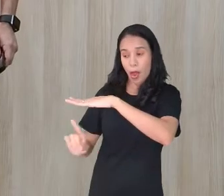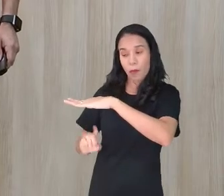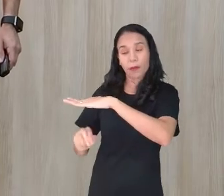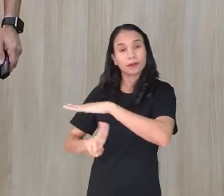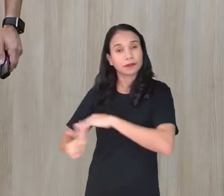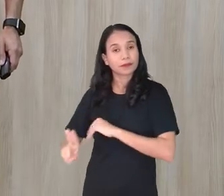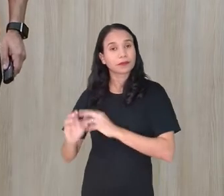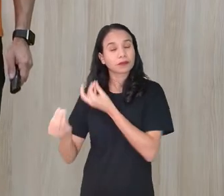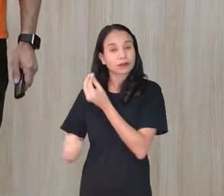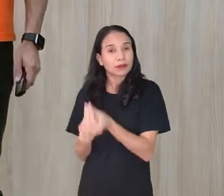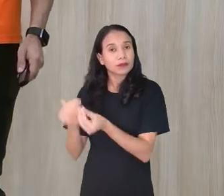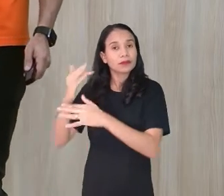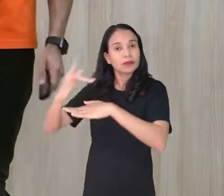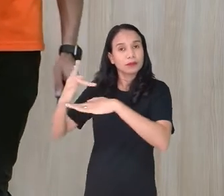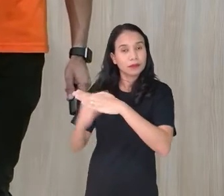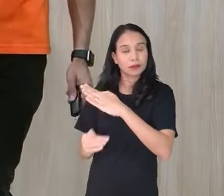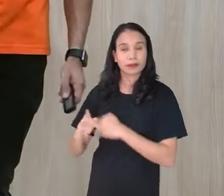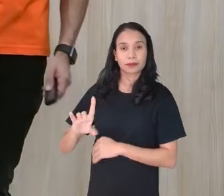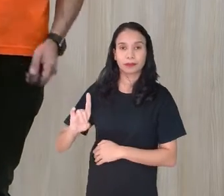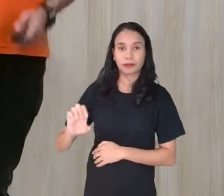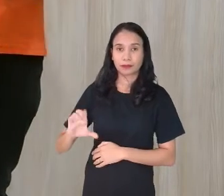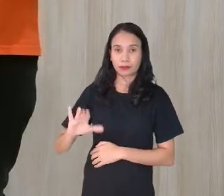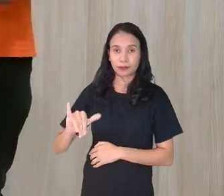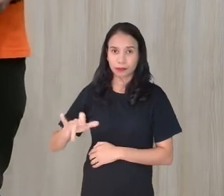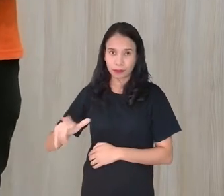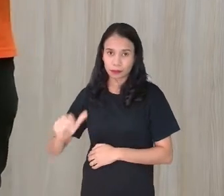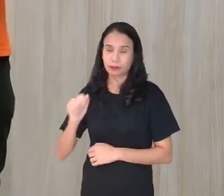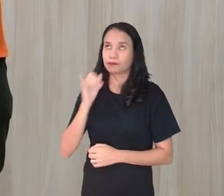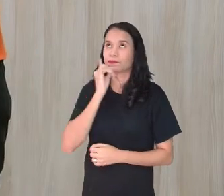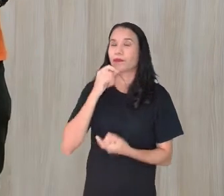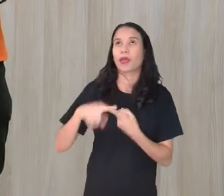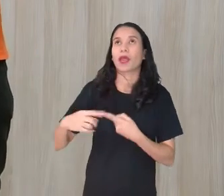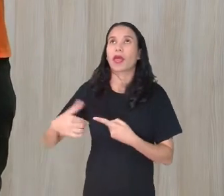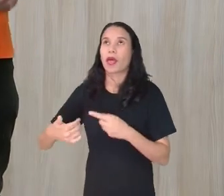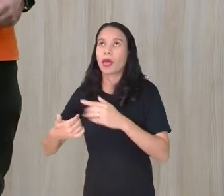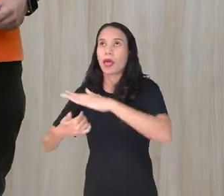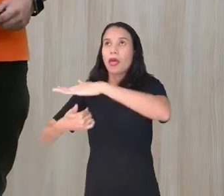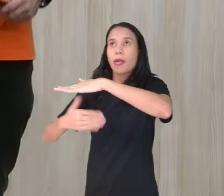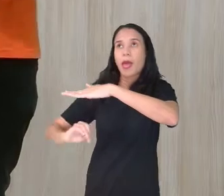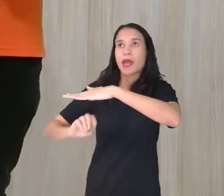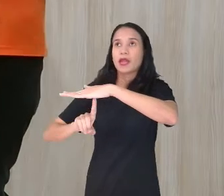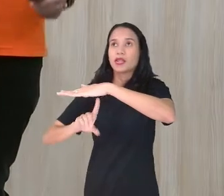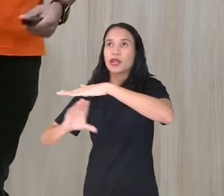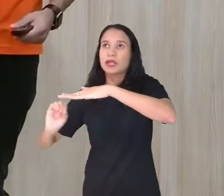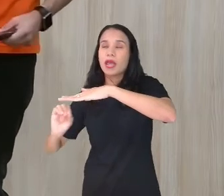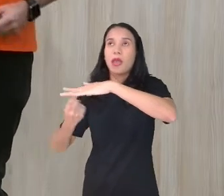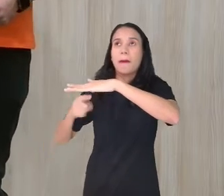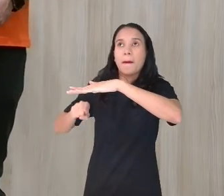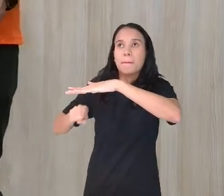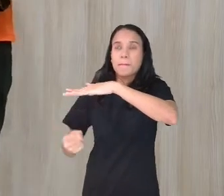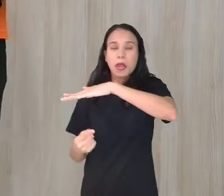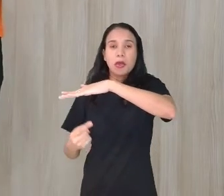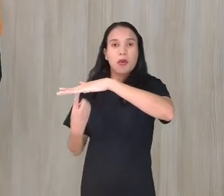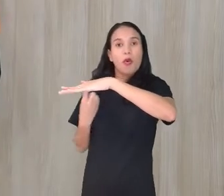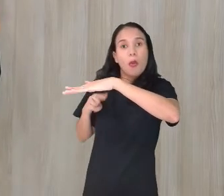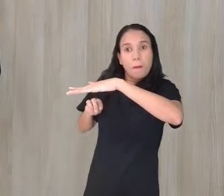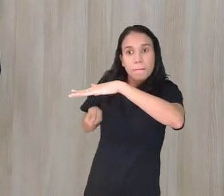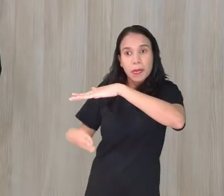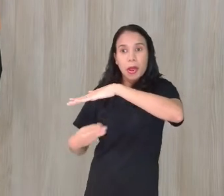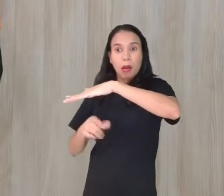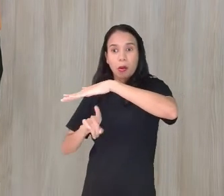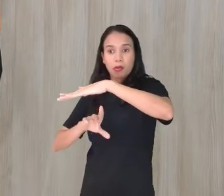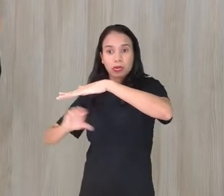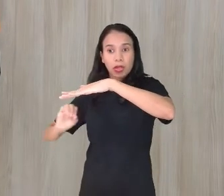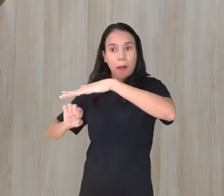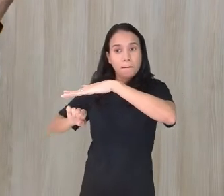chama isso aí de uma fração decimal. Então, 10, 100, 1000, 1 milhão, 100 mil e assim por